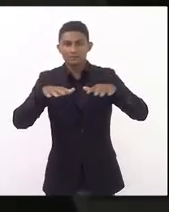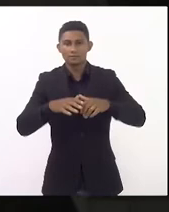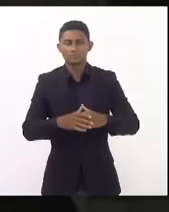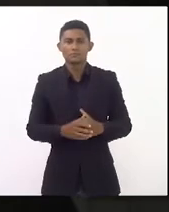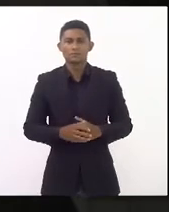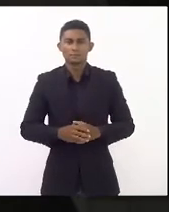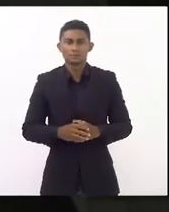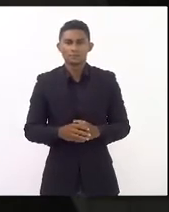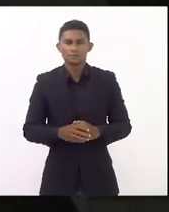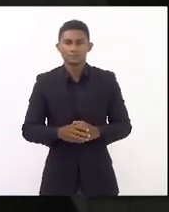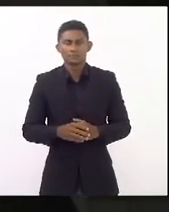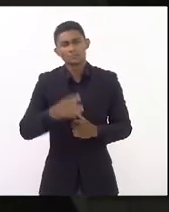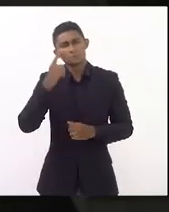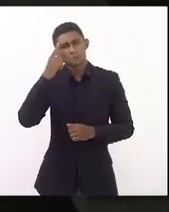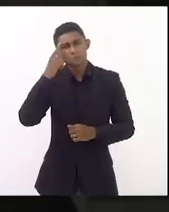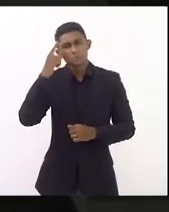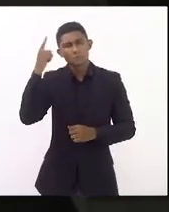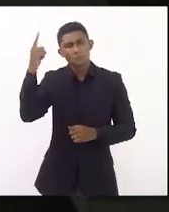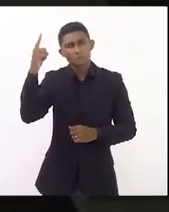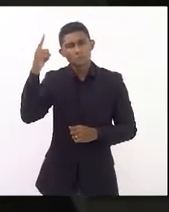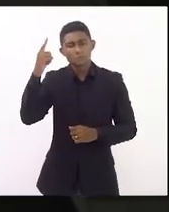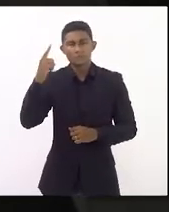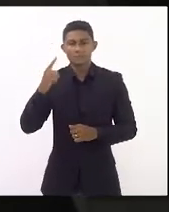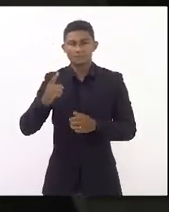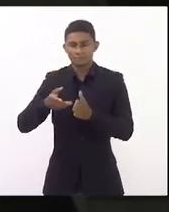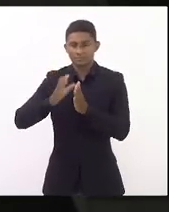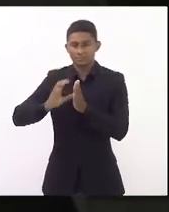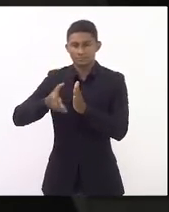depois do fechamento da janela